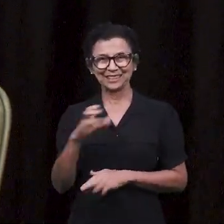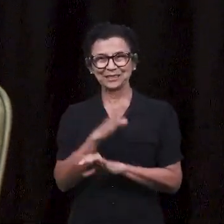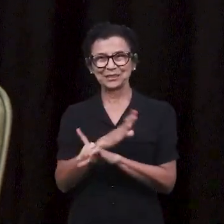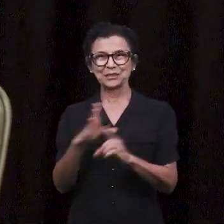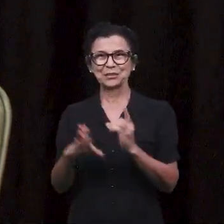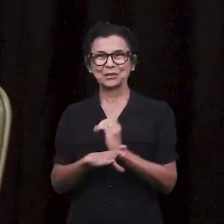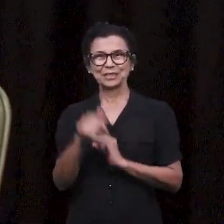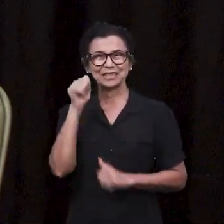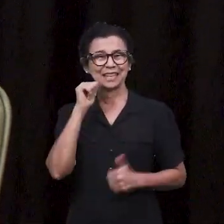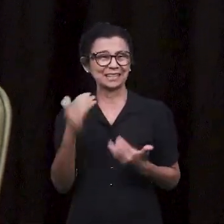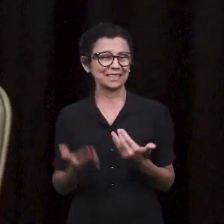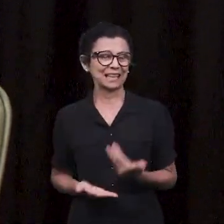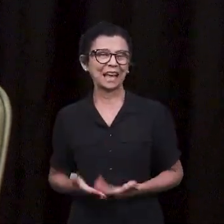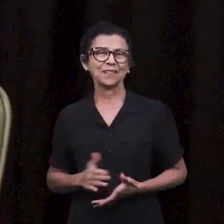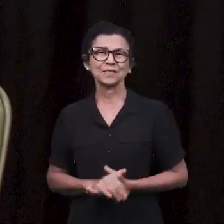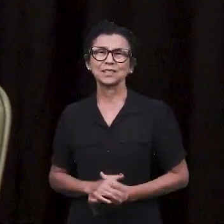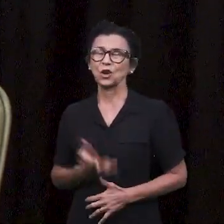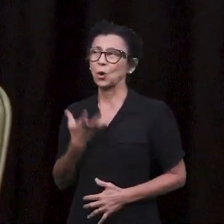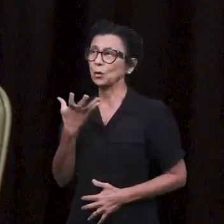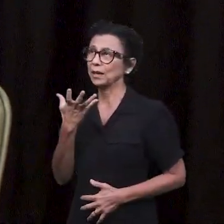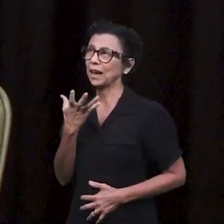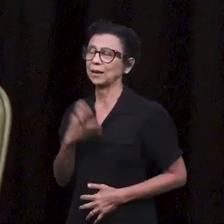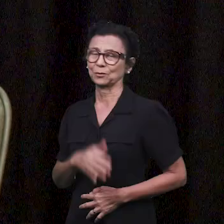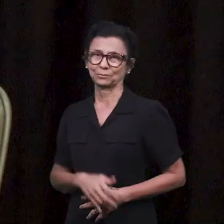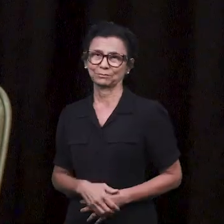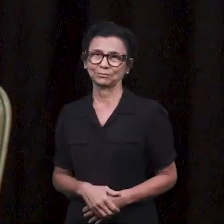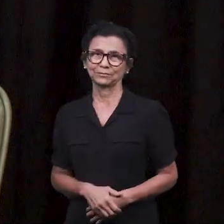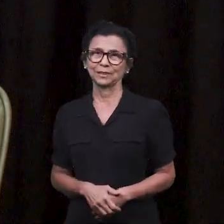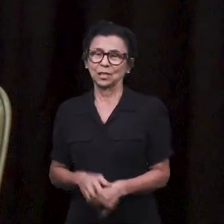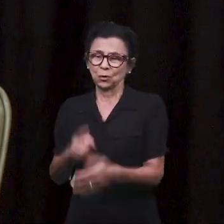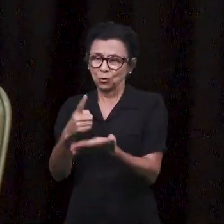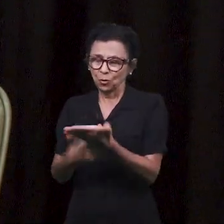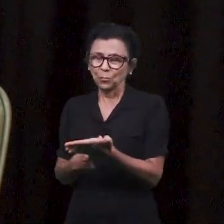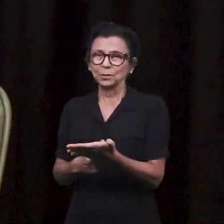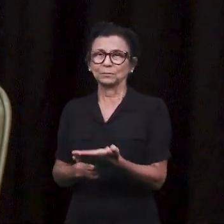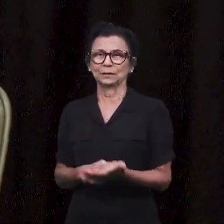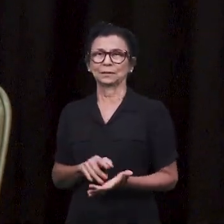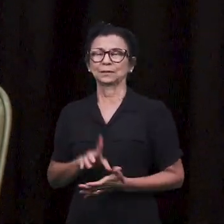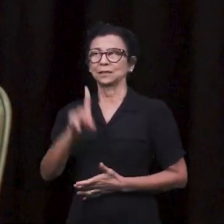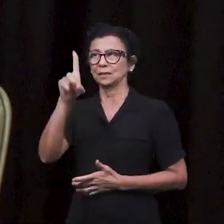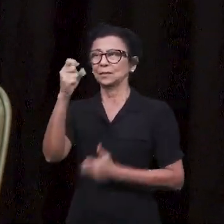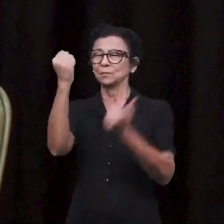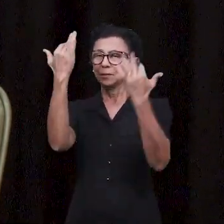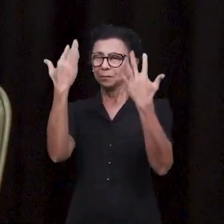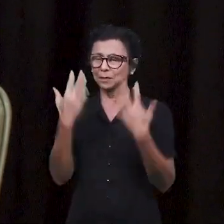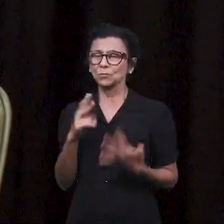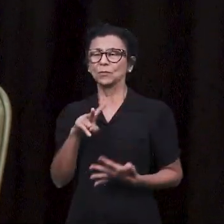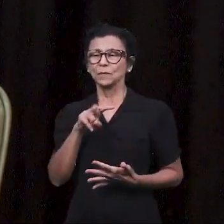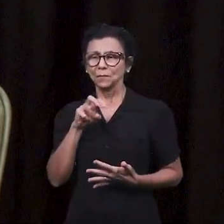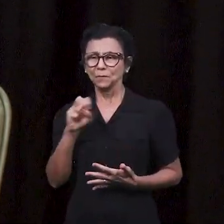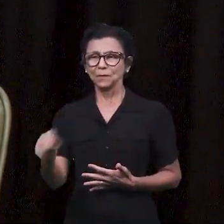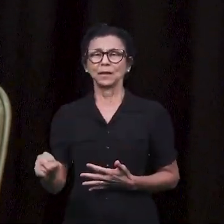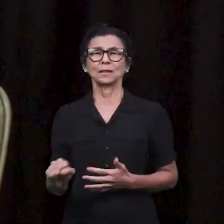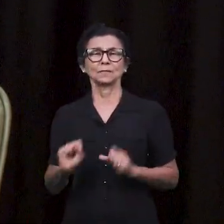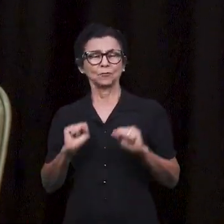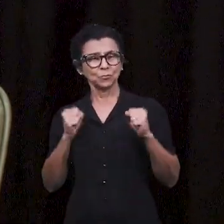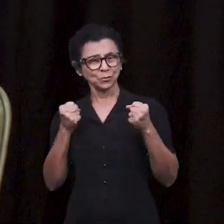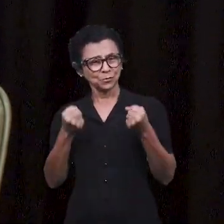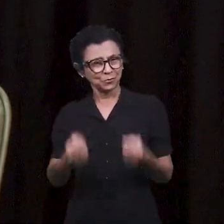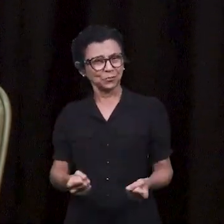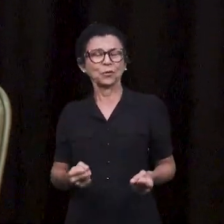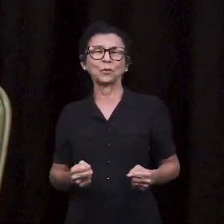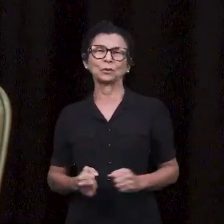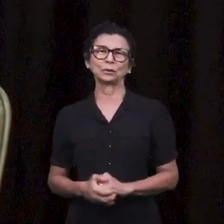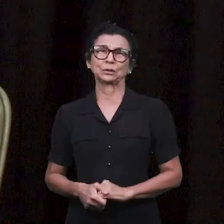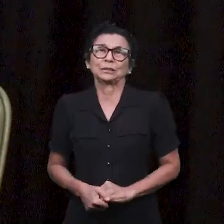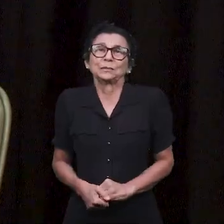Eu coloquei no meu coração que, através disso, eu sabia que o Senhor ia me abençoar. E eu fazia esse esforço contínuo de sempre estar lá, principalmente